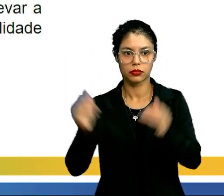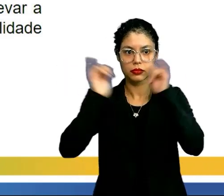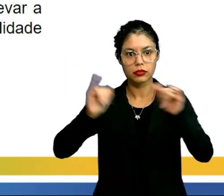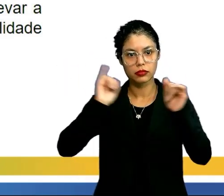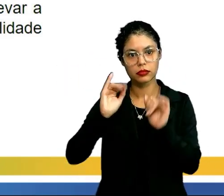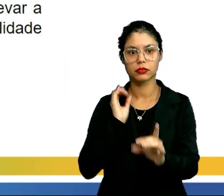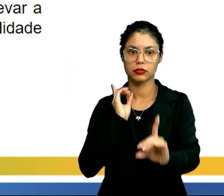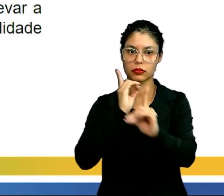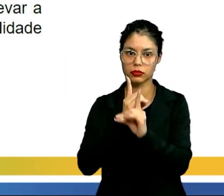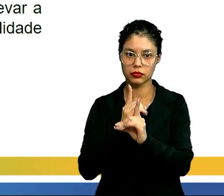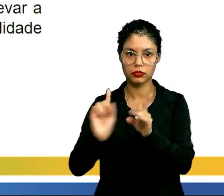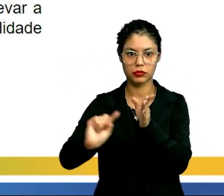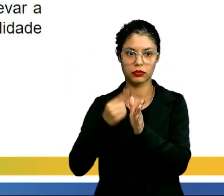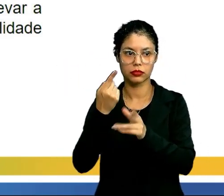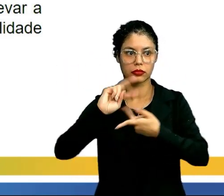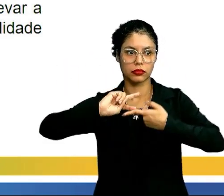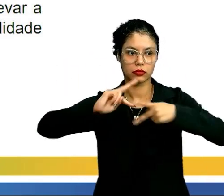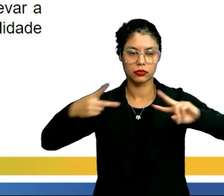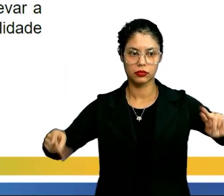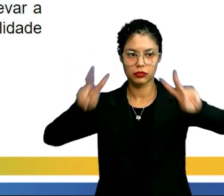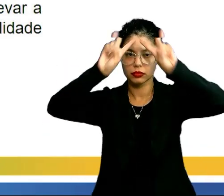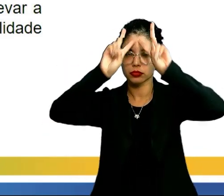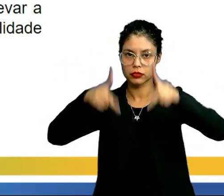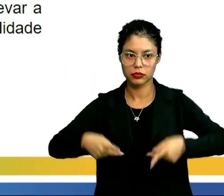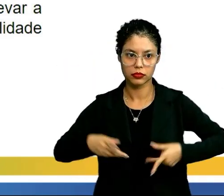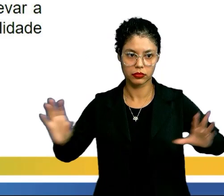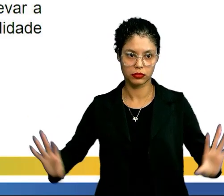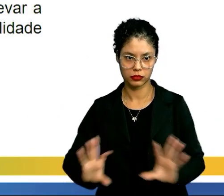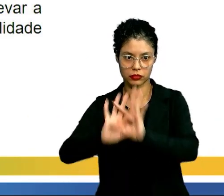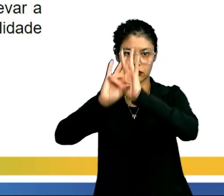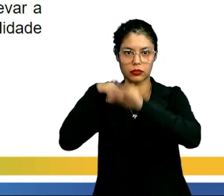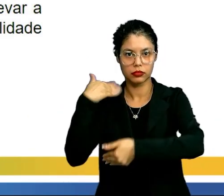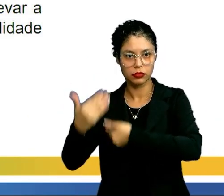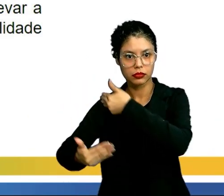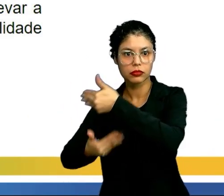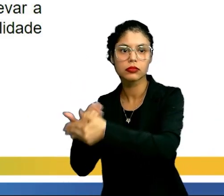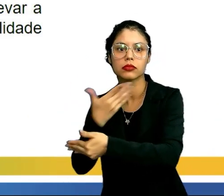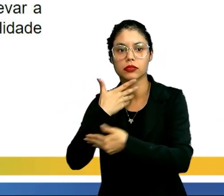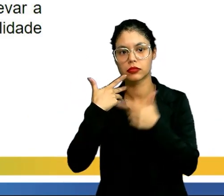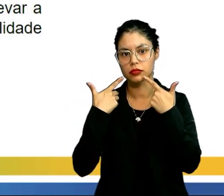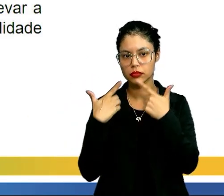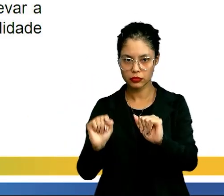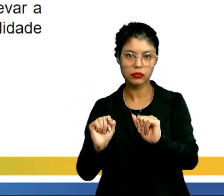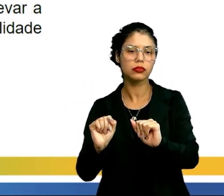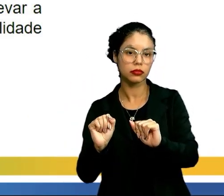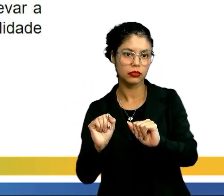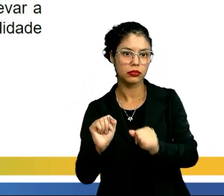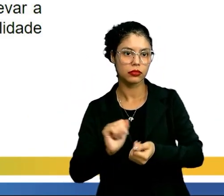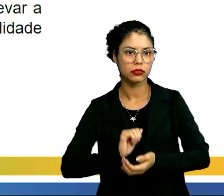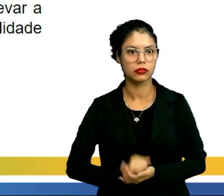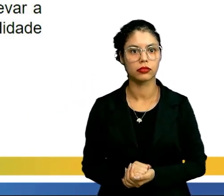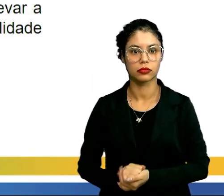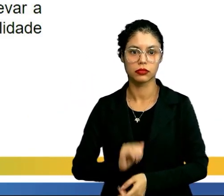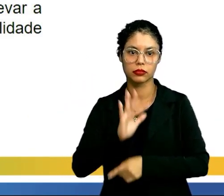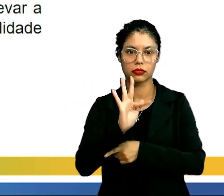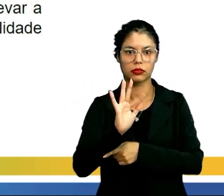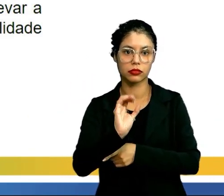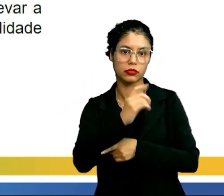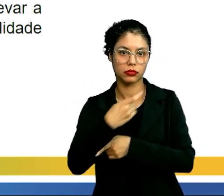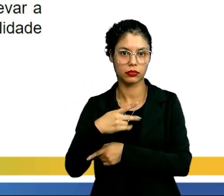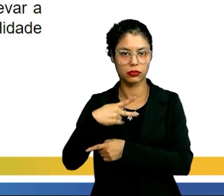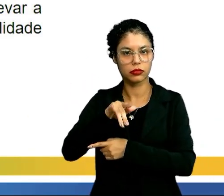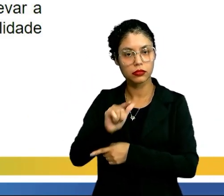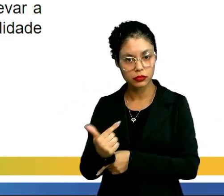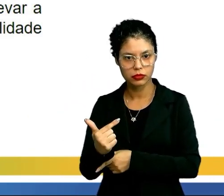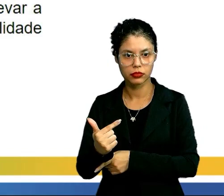Grã-Bretanha anunciaram ter identificado o primeiro gene humano relacionado com o desenvolvimento da linguagem, o